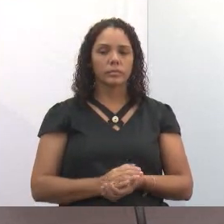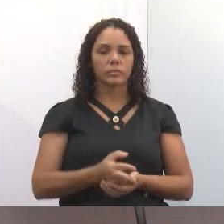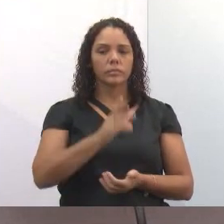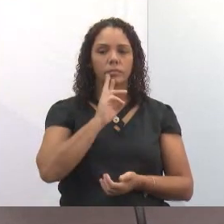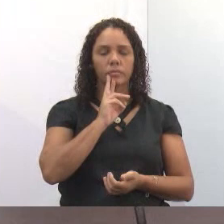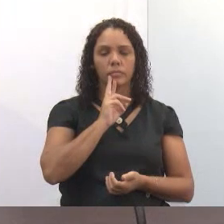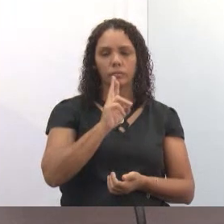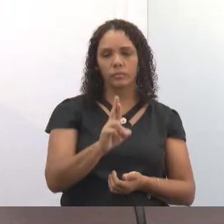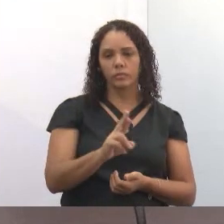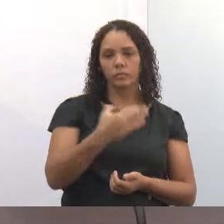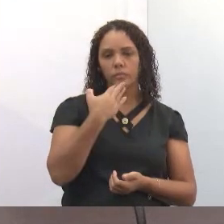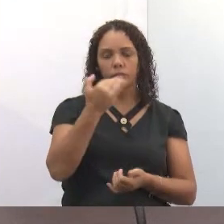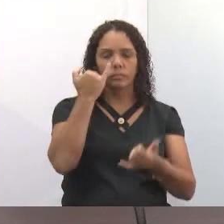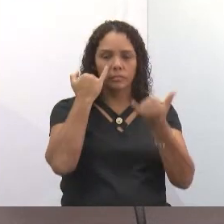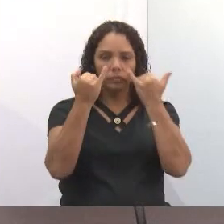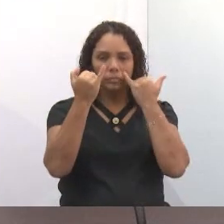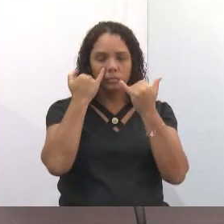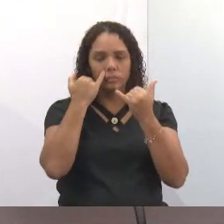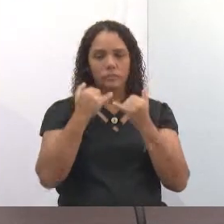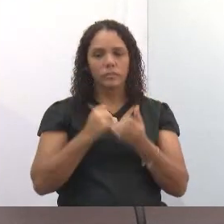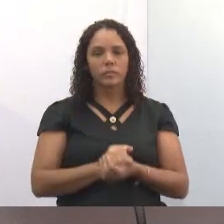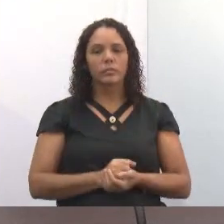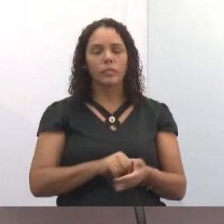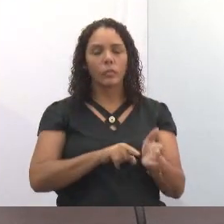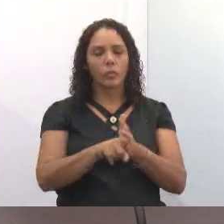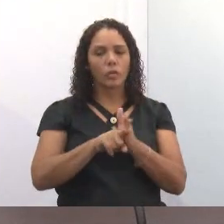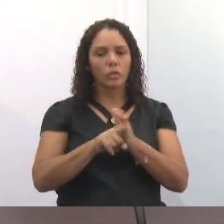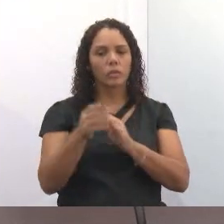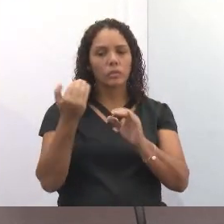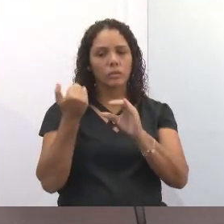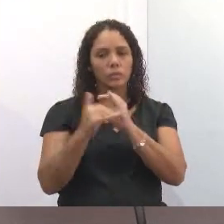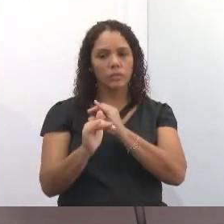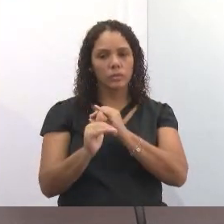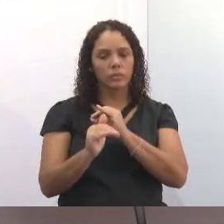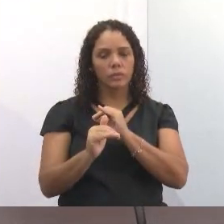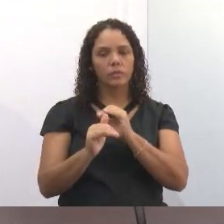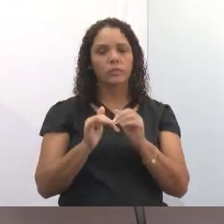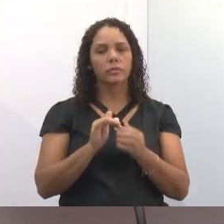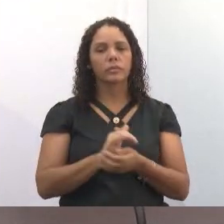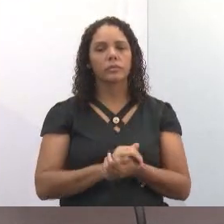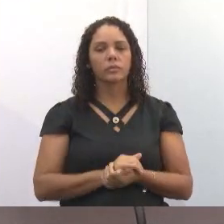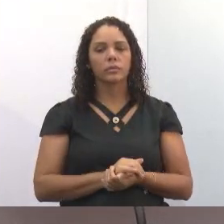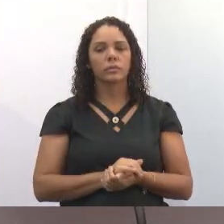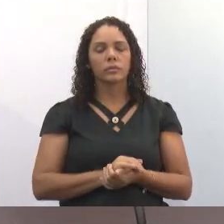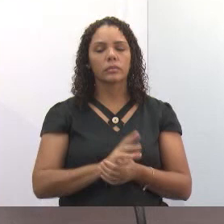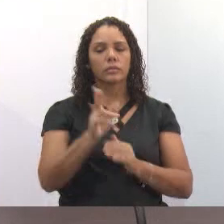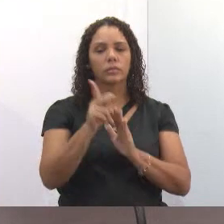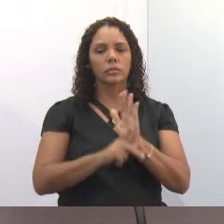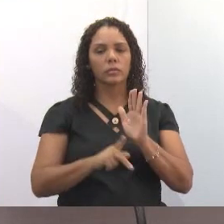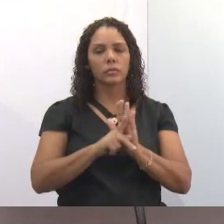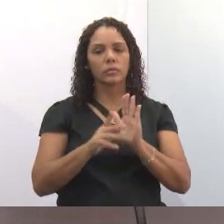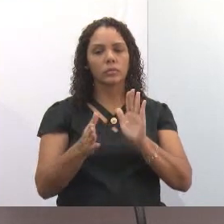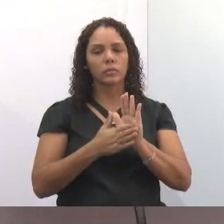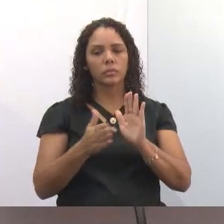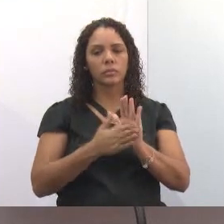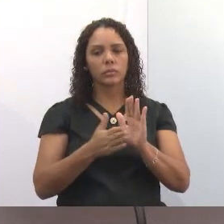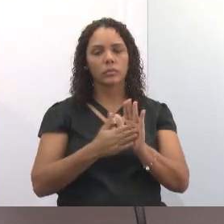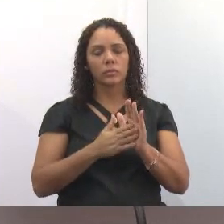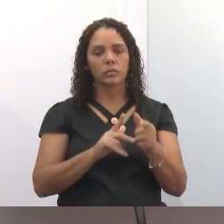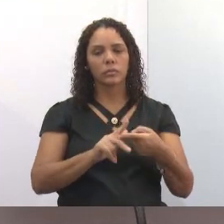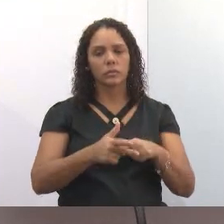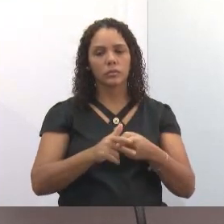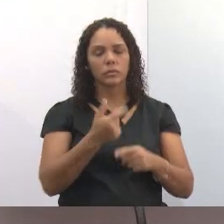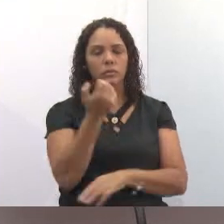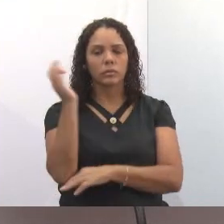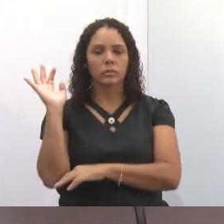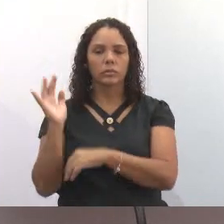de autoria do vereador Hernani, encaminhamos os dados pertinentes à Secretaria de Governo e Planejamento. O projeto propõe a recuperação ambiental